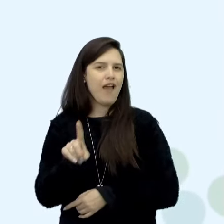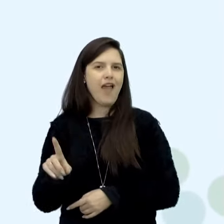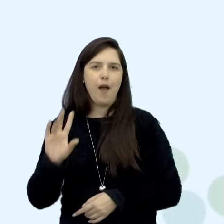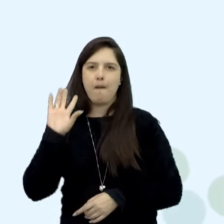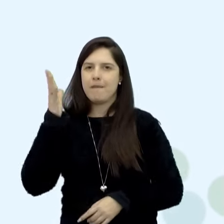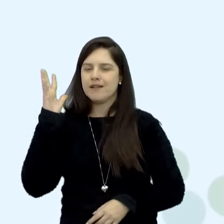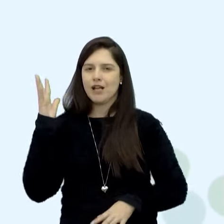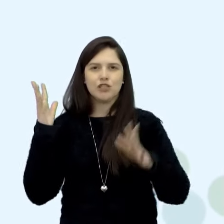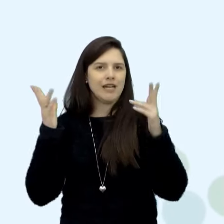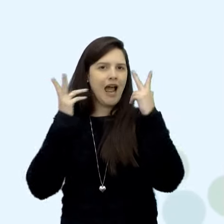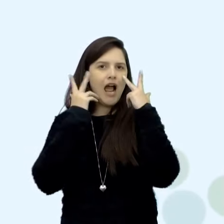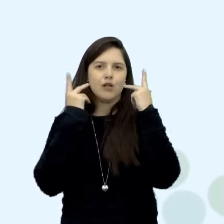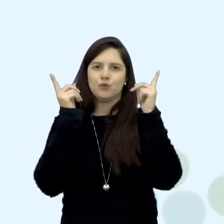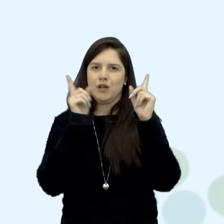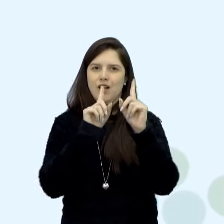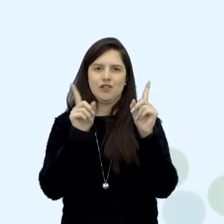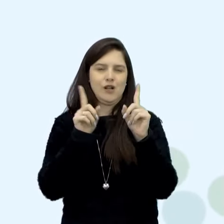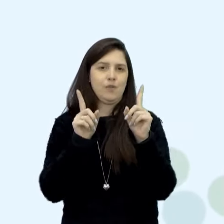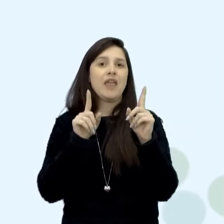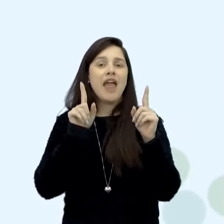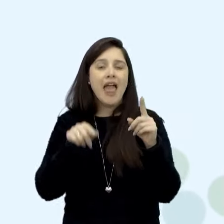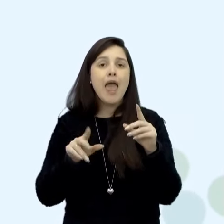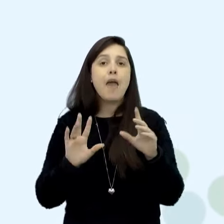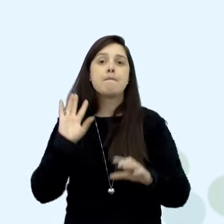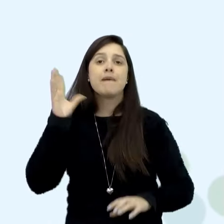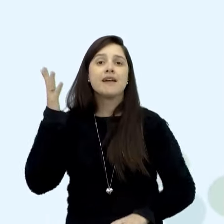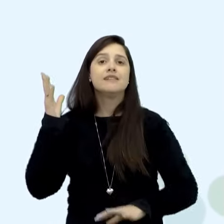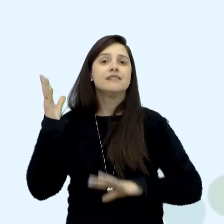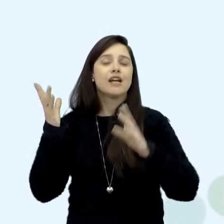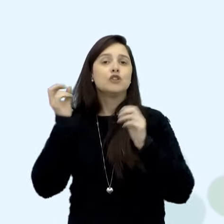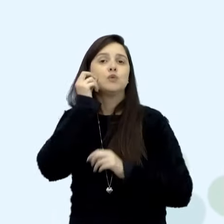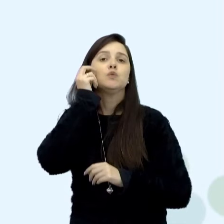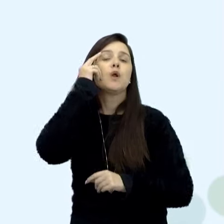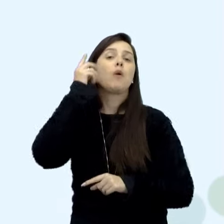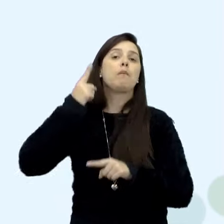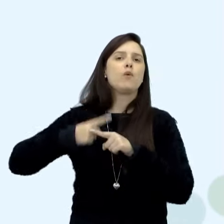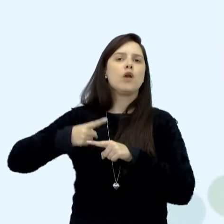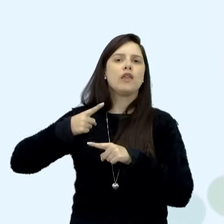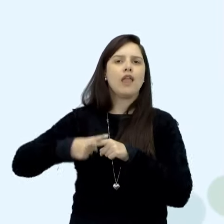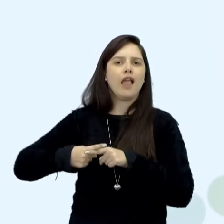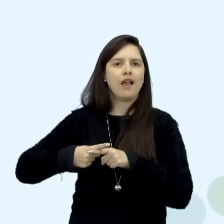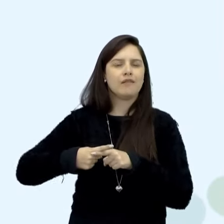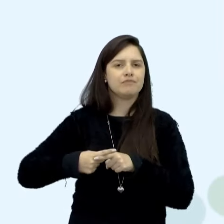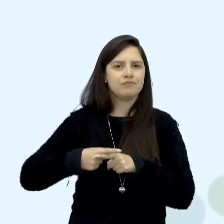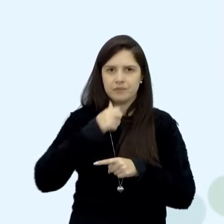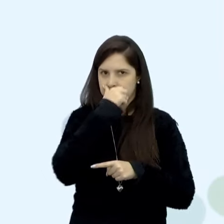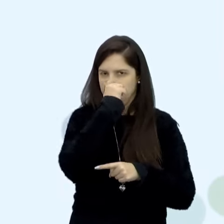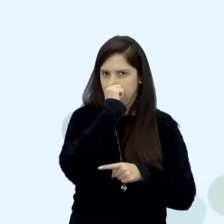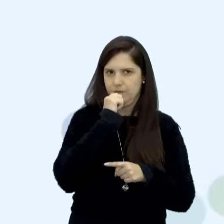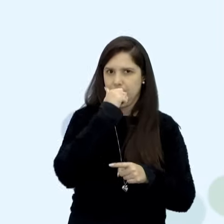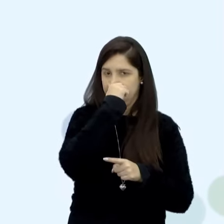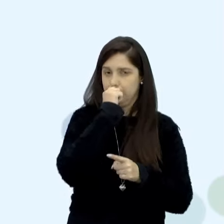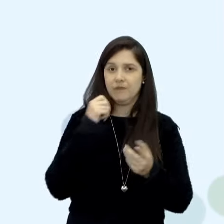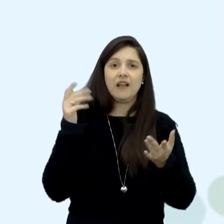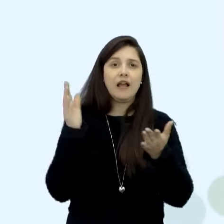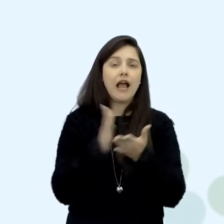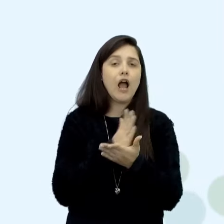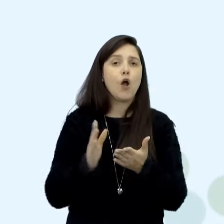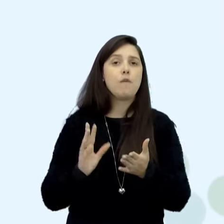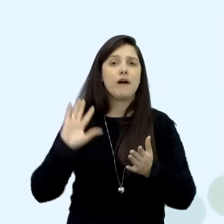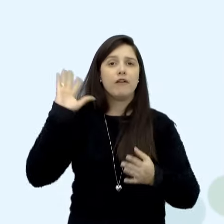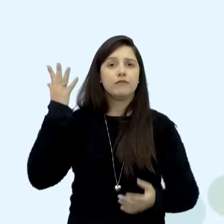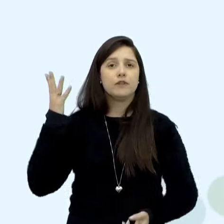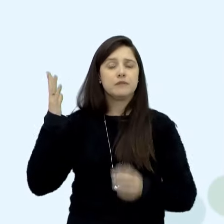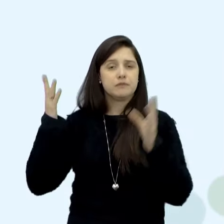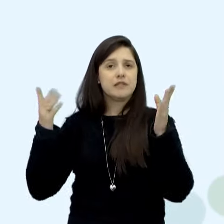paisagem natural. Isso é uma paisagem cultural. Por quê? Quem derrubou aí a floresta e